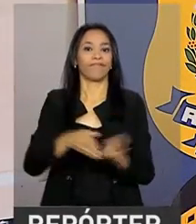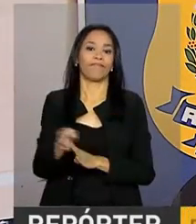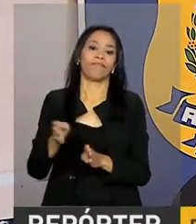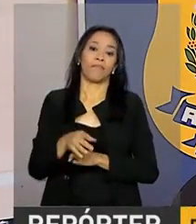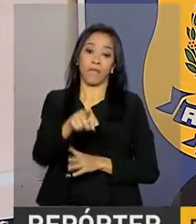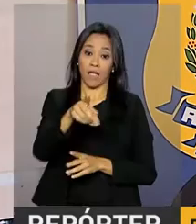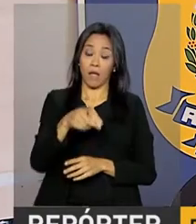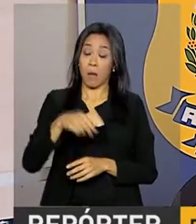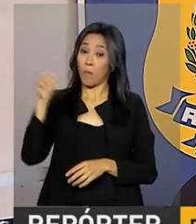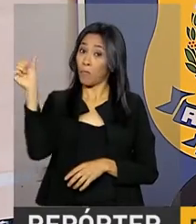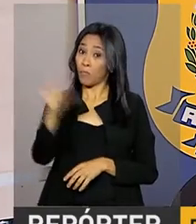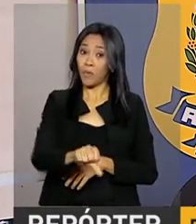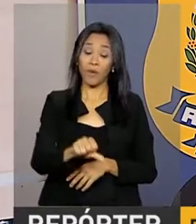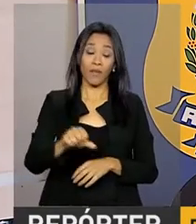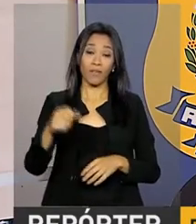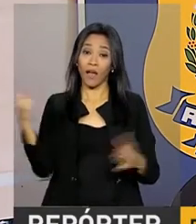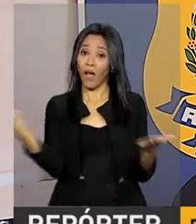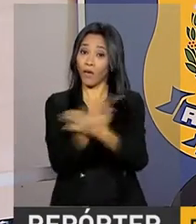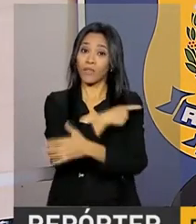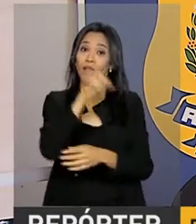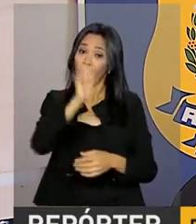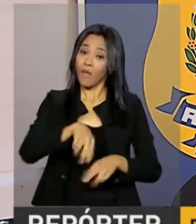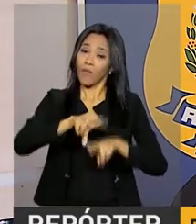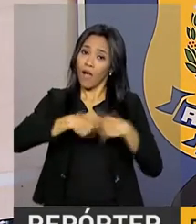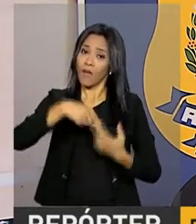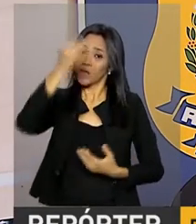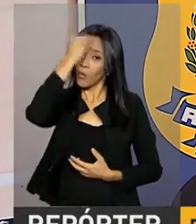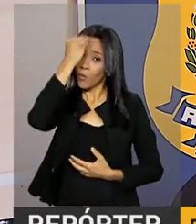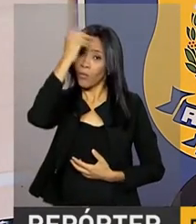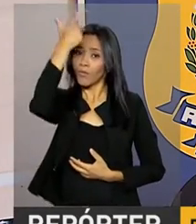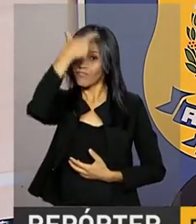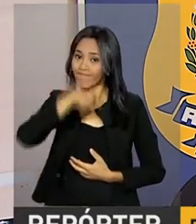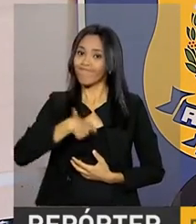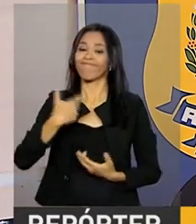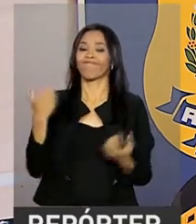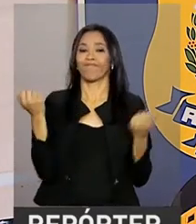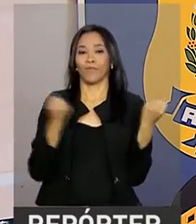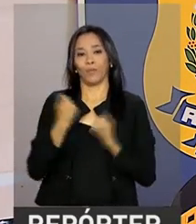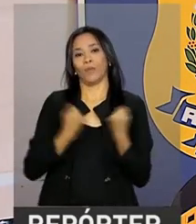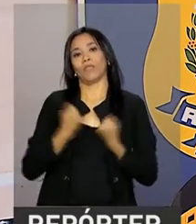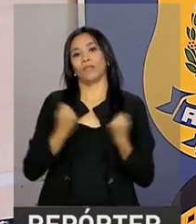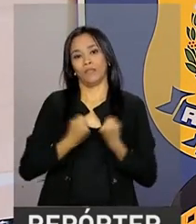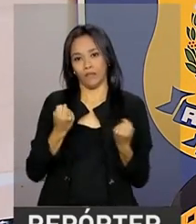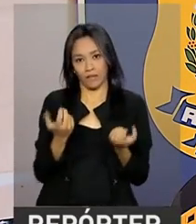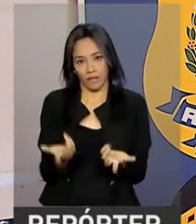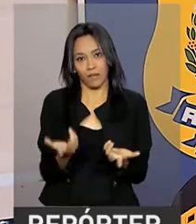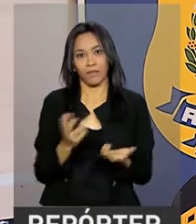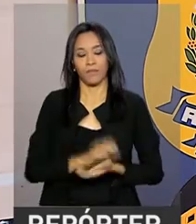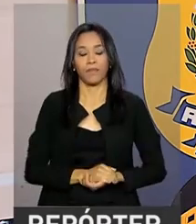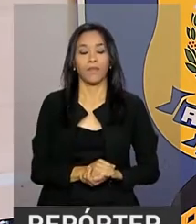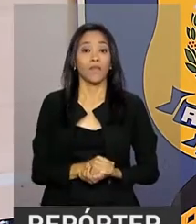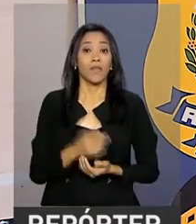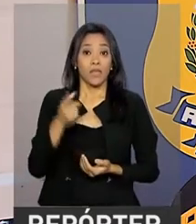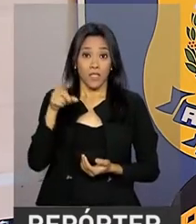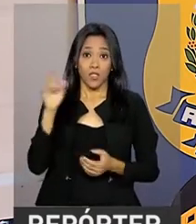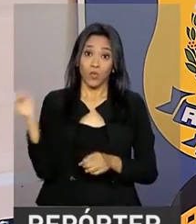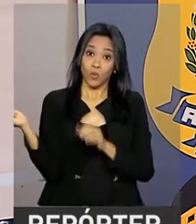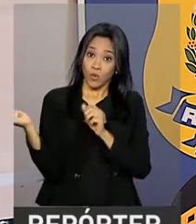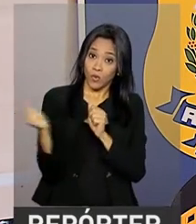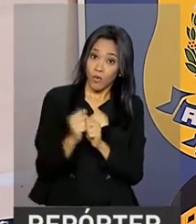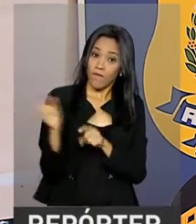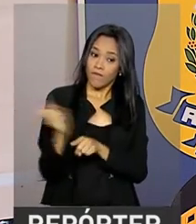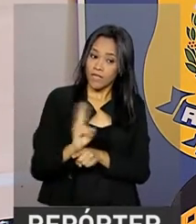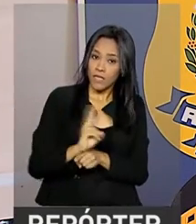graves estão relacionados à conduta do motorista. Então, ponto-chave é a educação para o trânsito, sem dúvida nenhuma. Junto com a